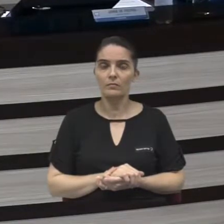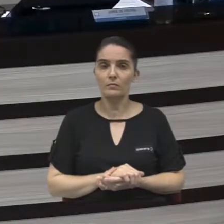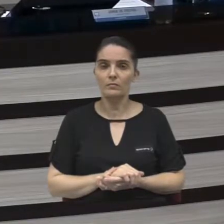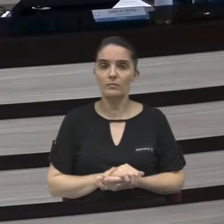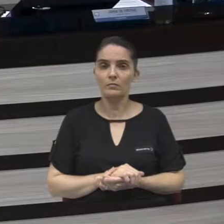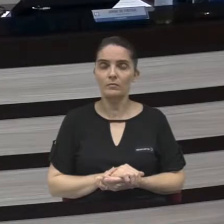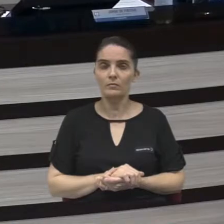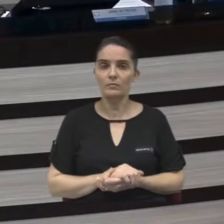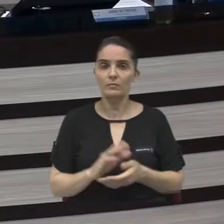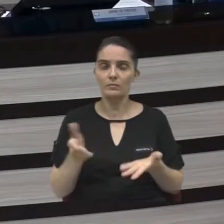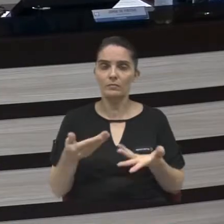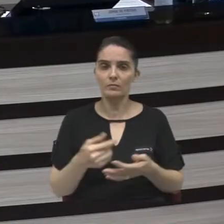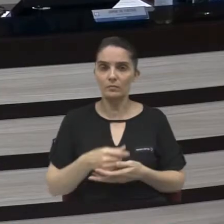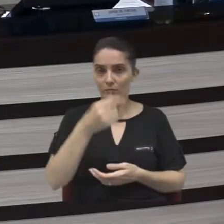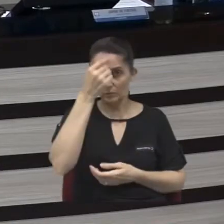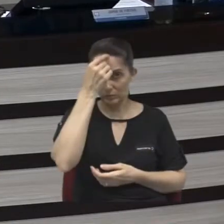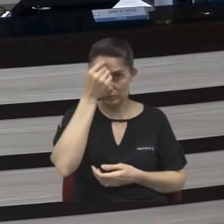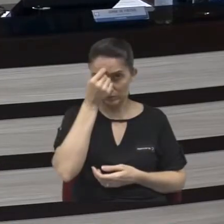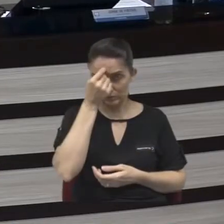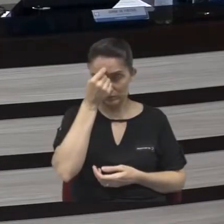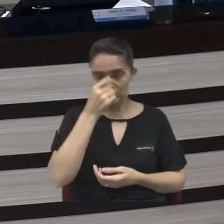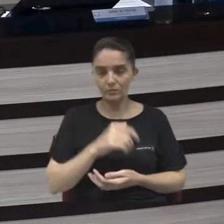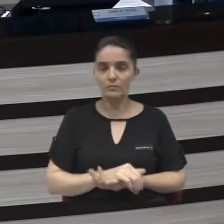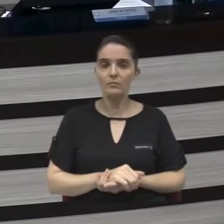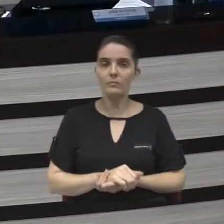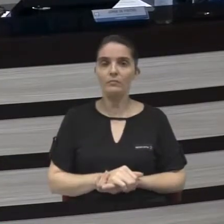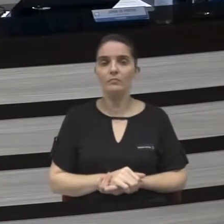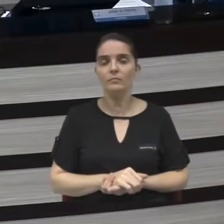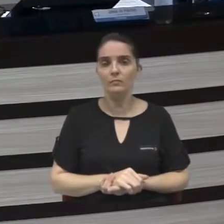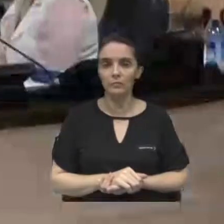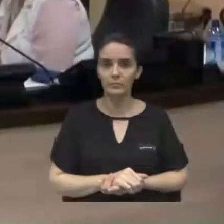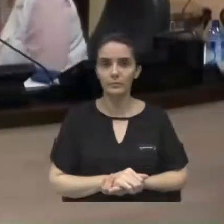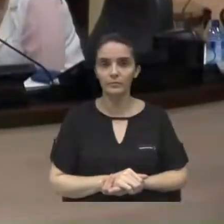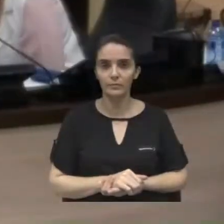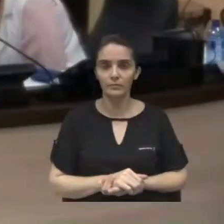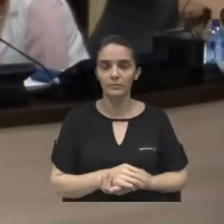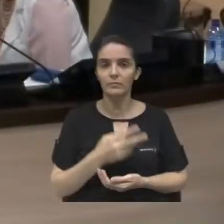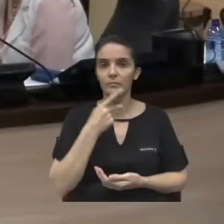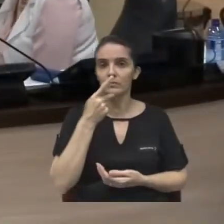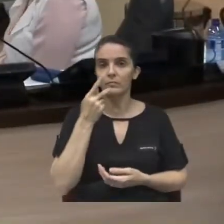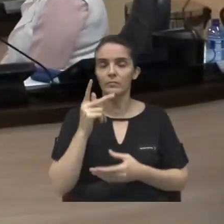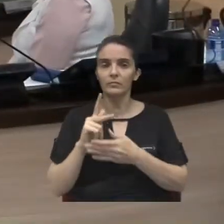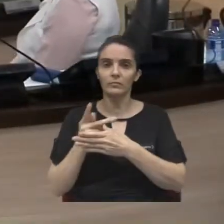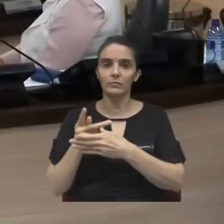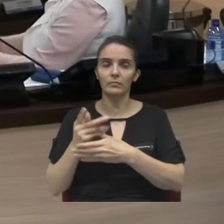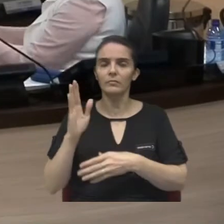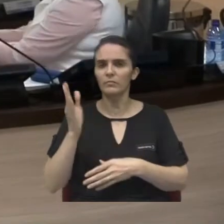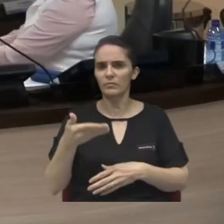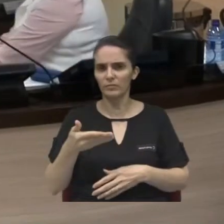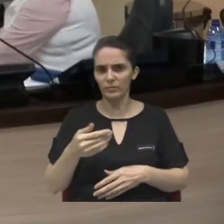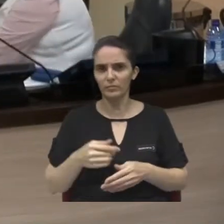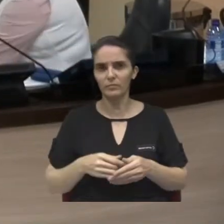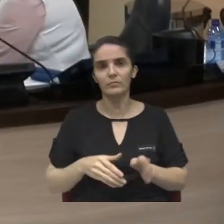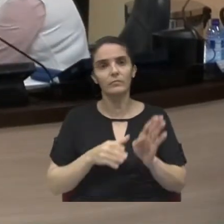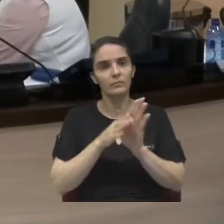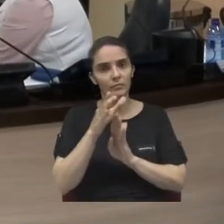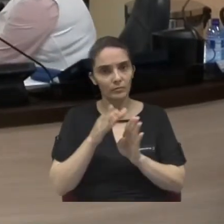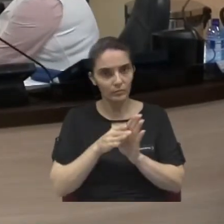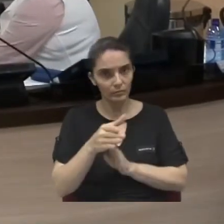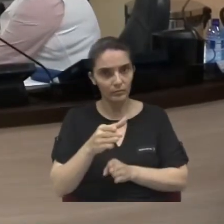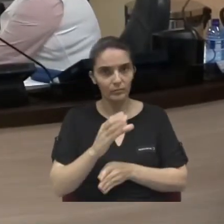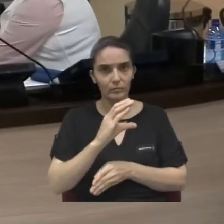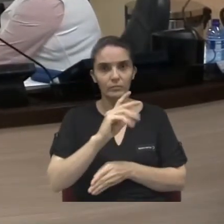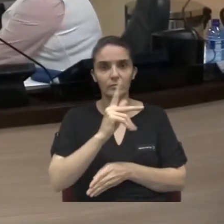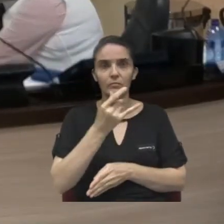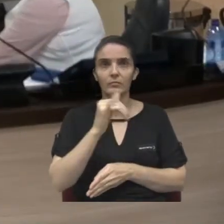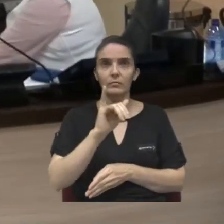Com a palavra, o doutor Rafael Camargo. Queria dizer para o vereador Helder do Táxi que eu já fiz várias indicações ao Cabo Chiquinho Depois você me quanto dá uma à